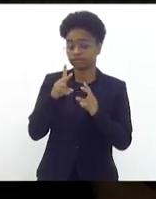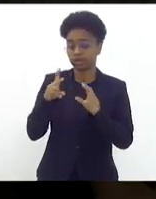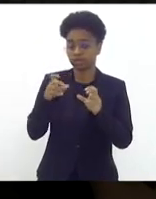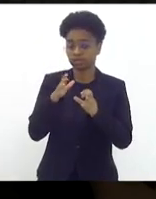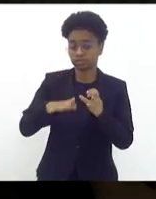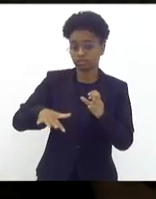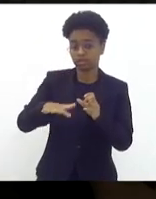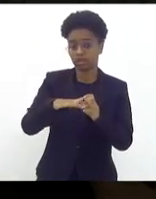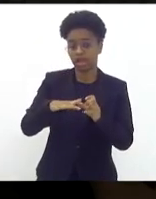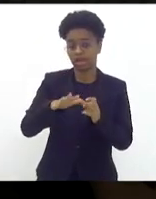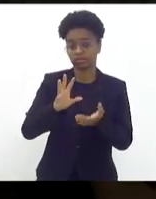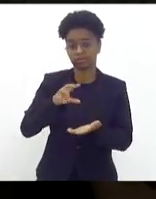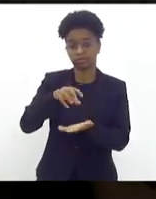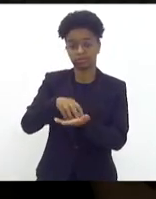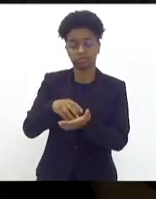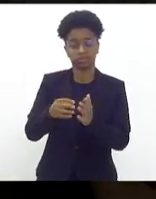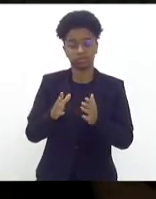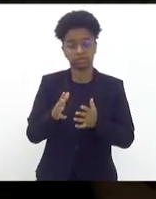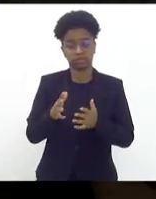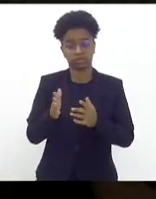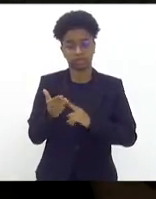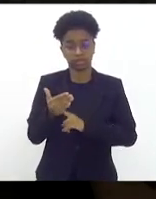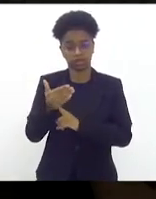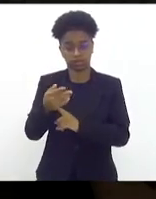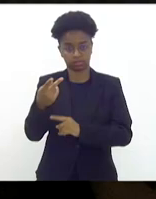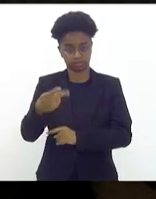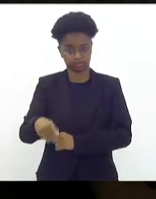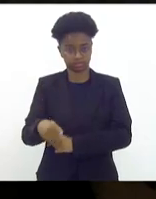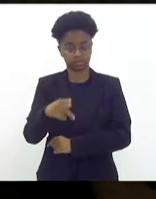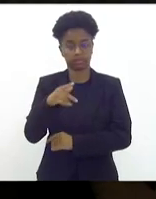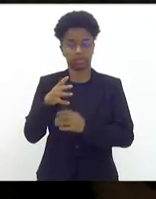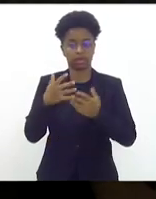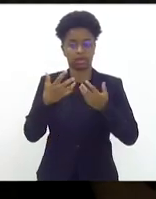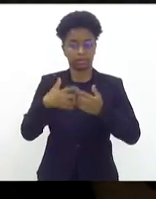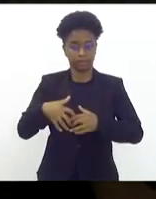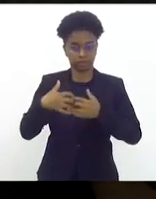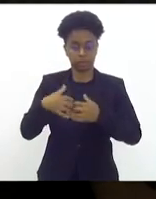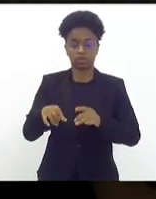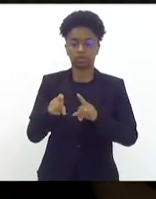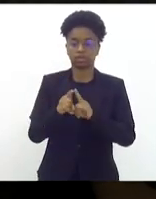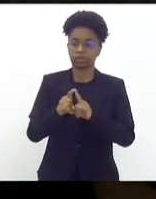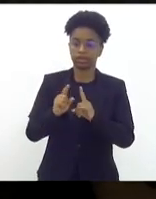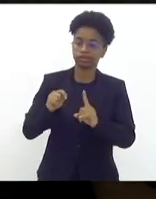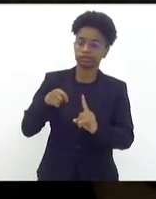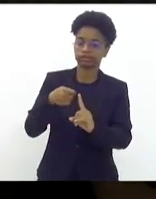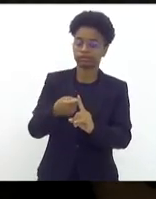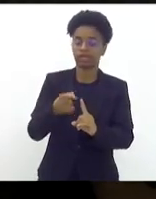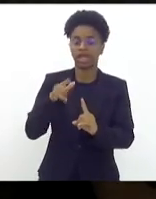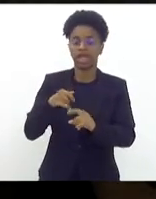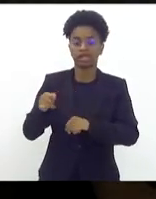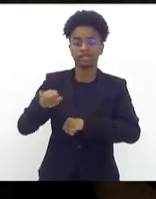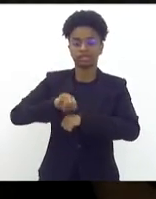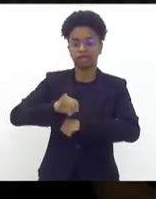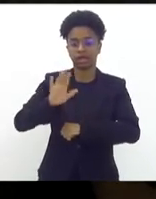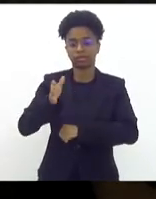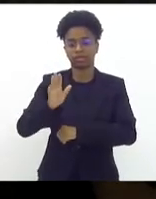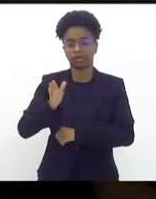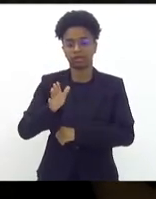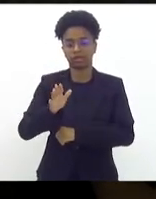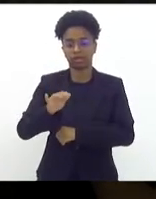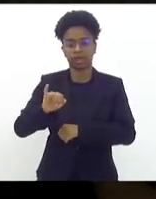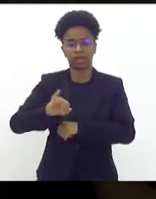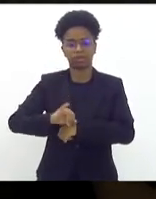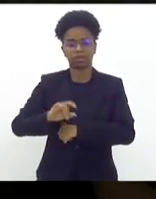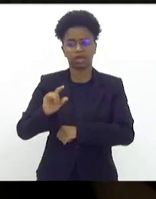Parque Tecnológico de Petrópolis, dando mais esse título, porque já é a capital do... Já é a